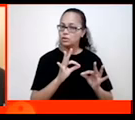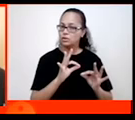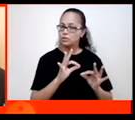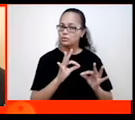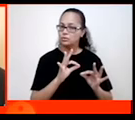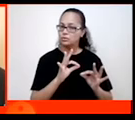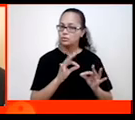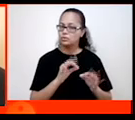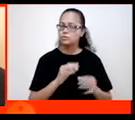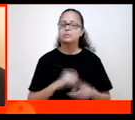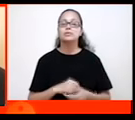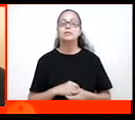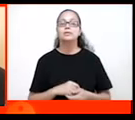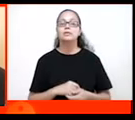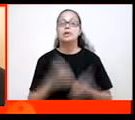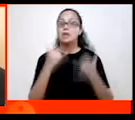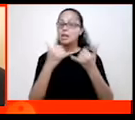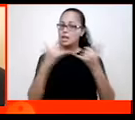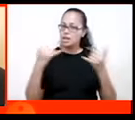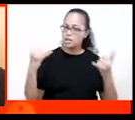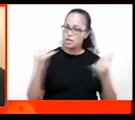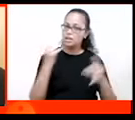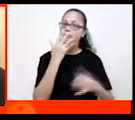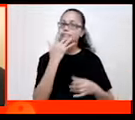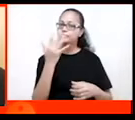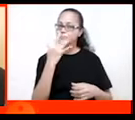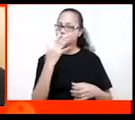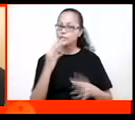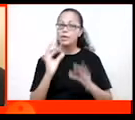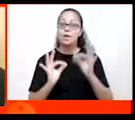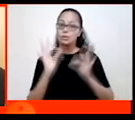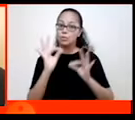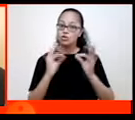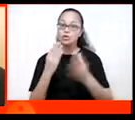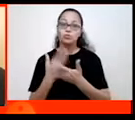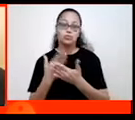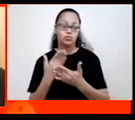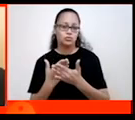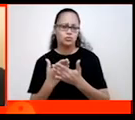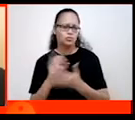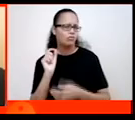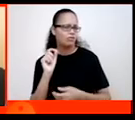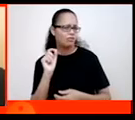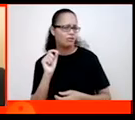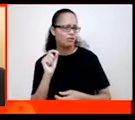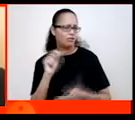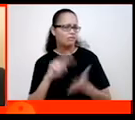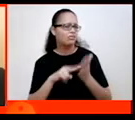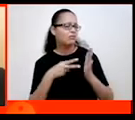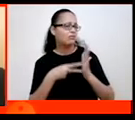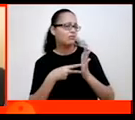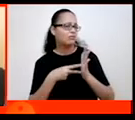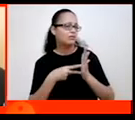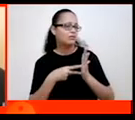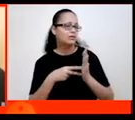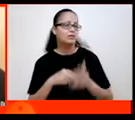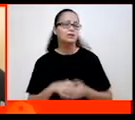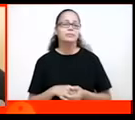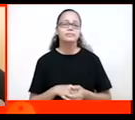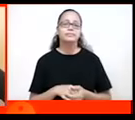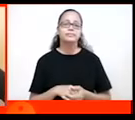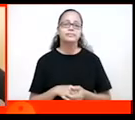aqui por essas linhas, né, nessas cores, e projetos em estudo, certo? O que são isso? O que são essas coisas? Vamos